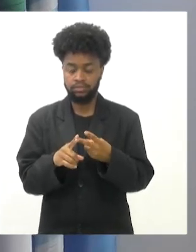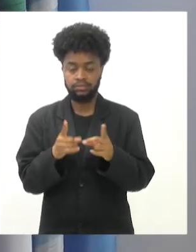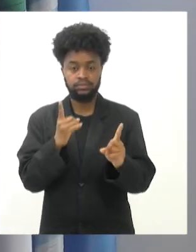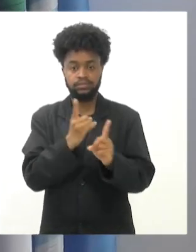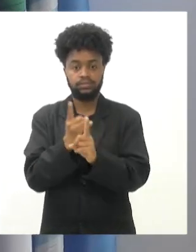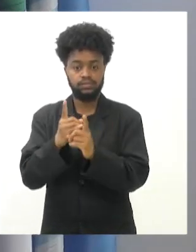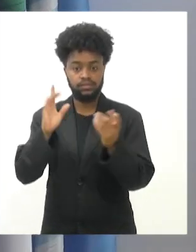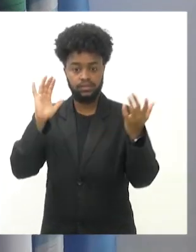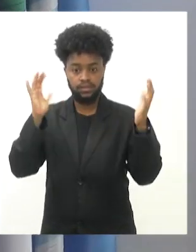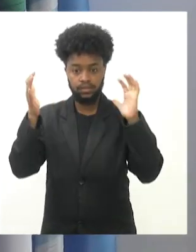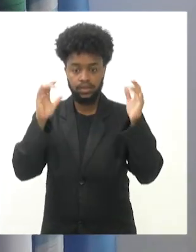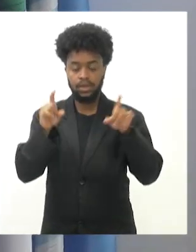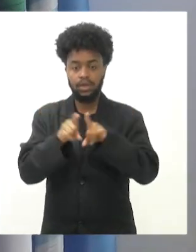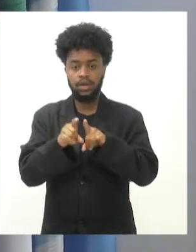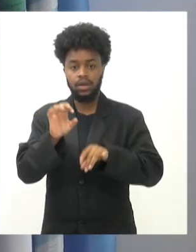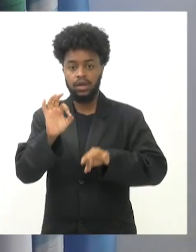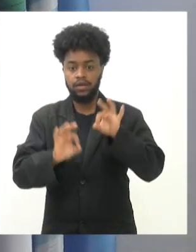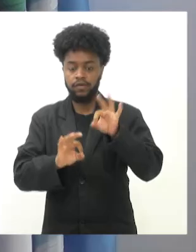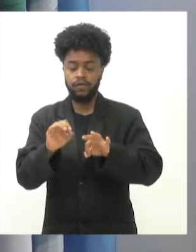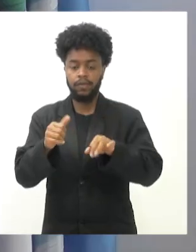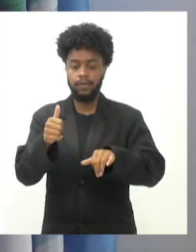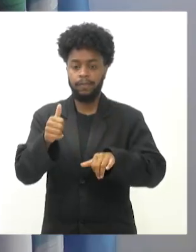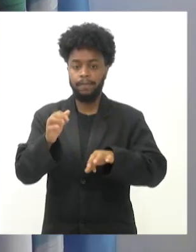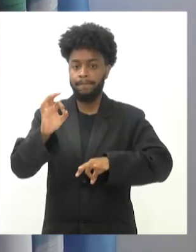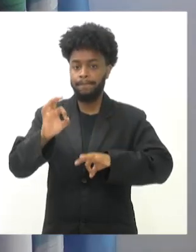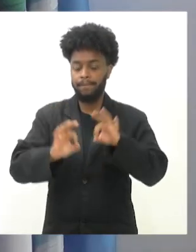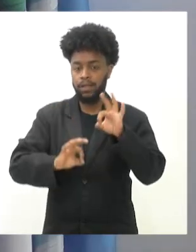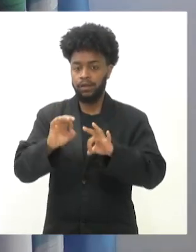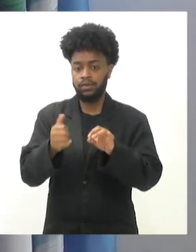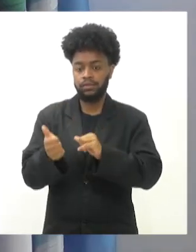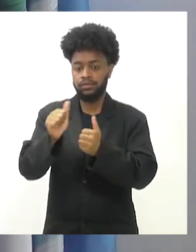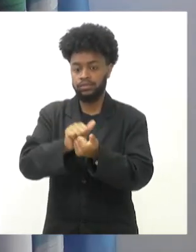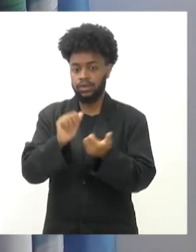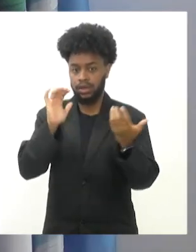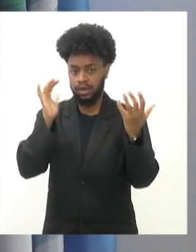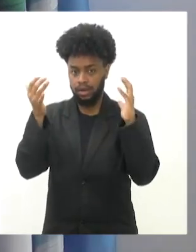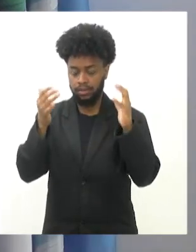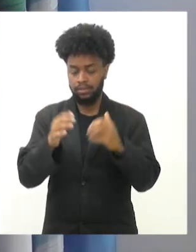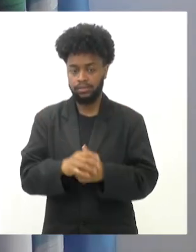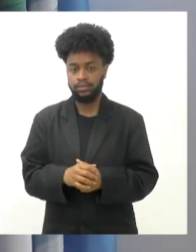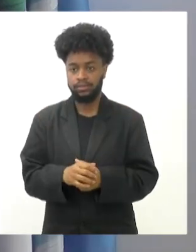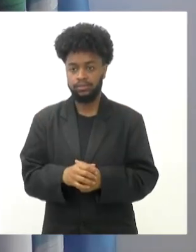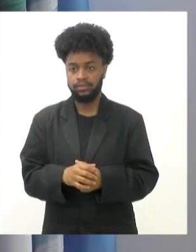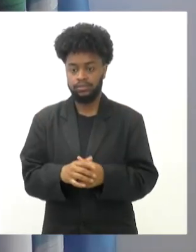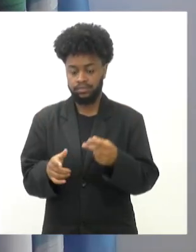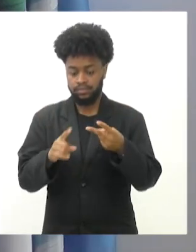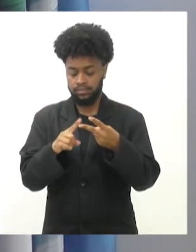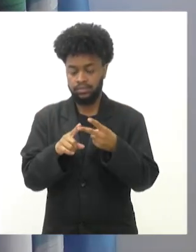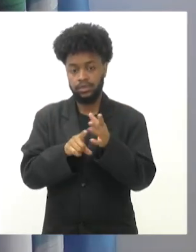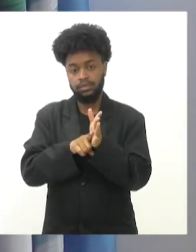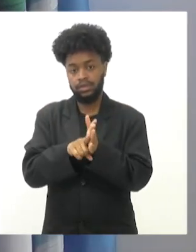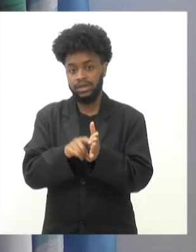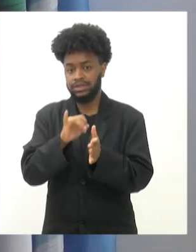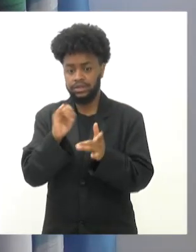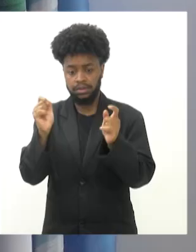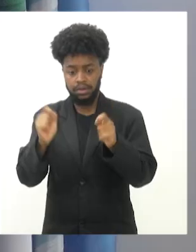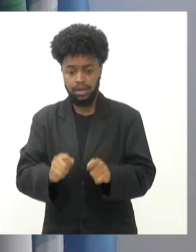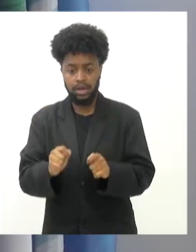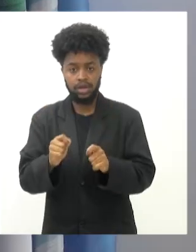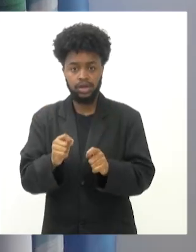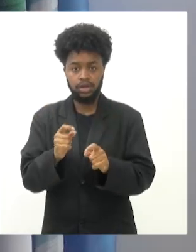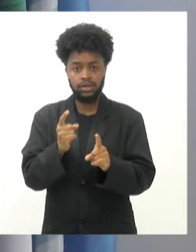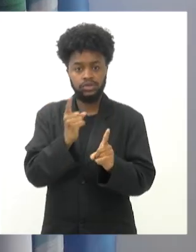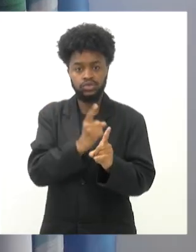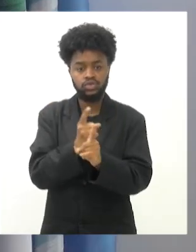meteorológica, monitoramento e plano de adaptação climática. Esse eixo investigará a capacidade do monitoramento meteorológico,